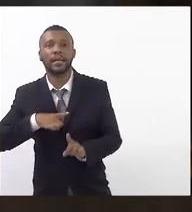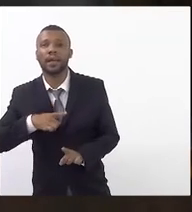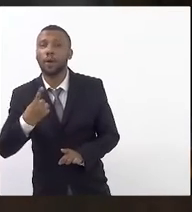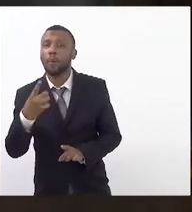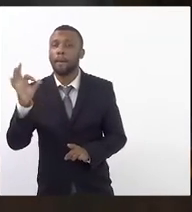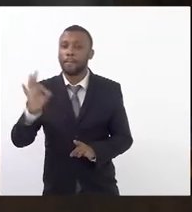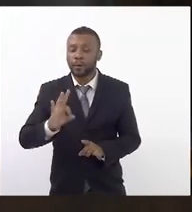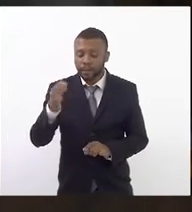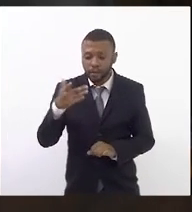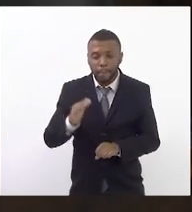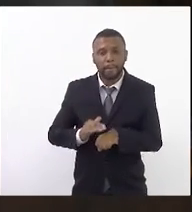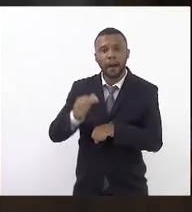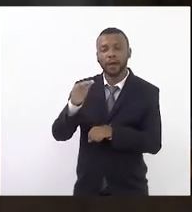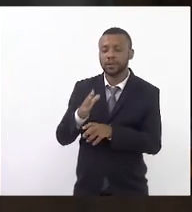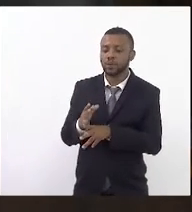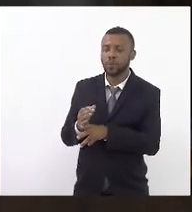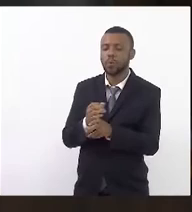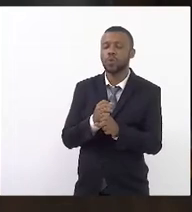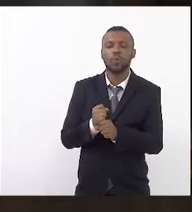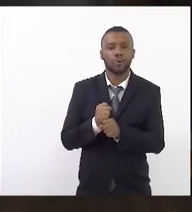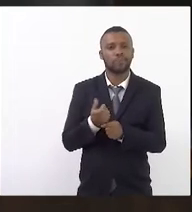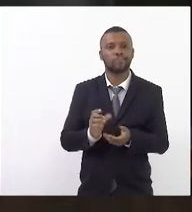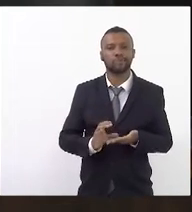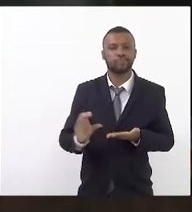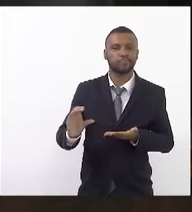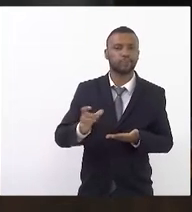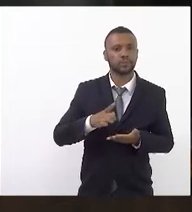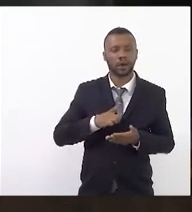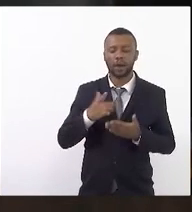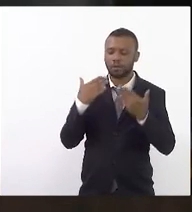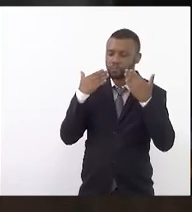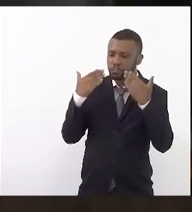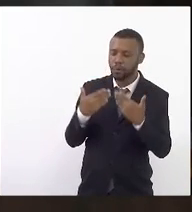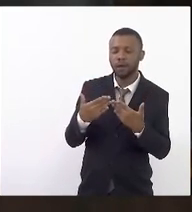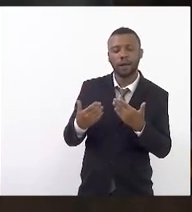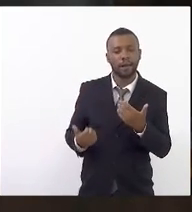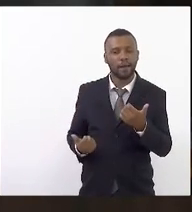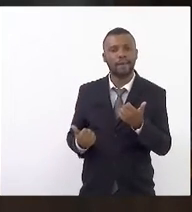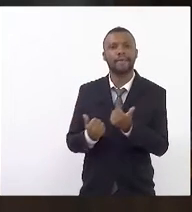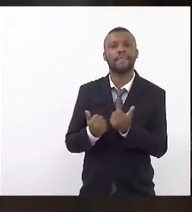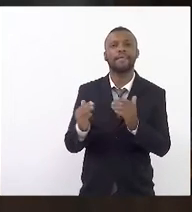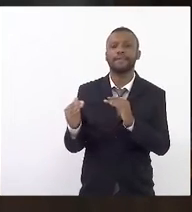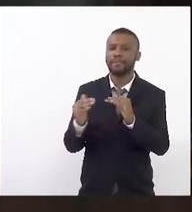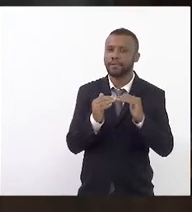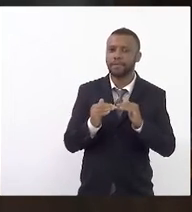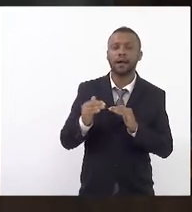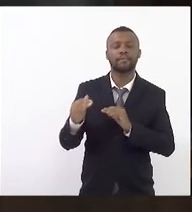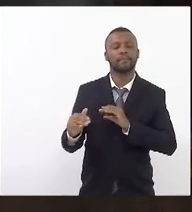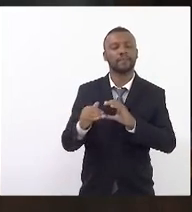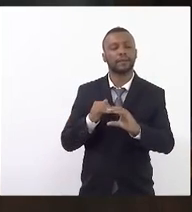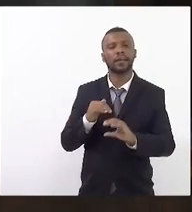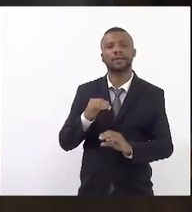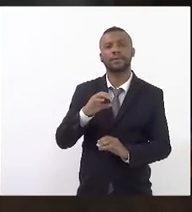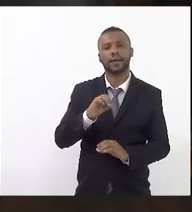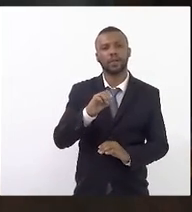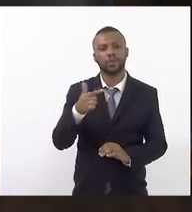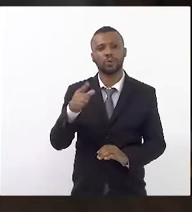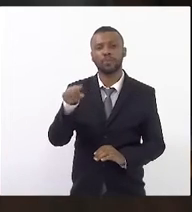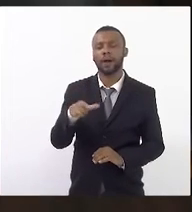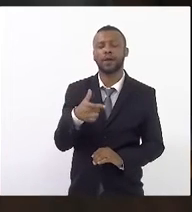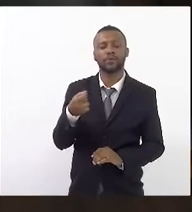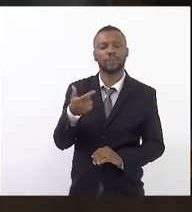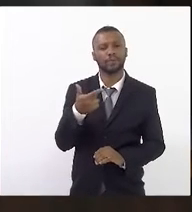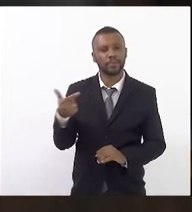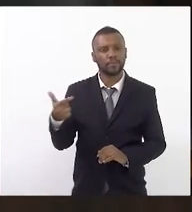1% de seu capital. Diante do exposto, meu parecer é favorável à mensagem 02 de 2022,